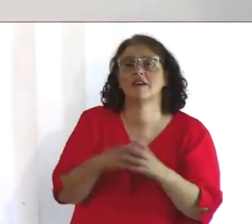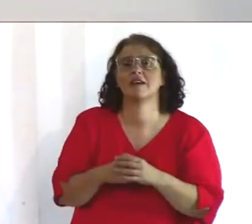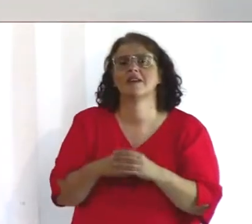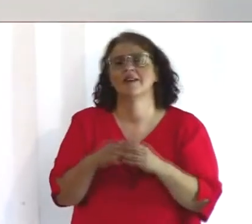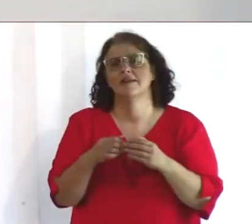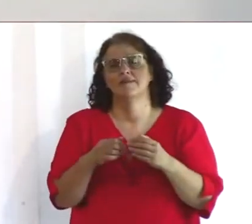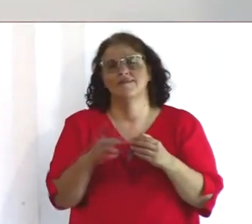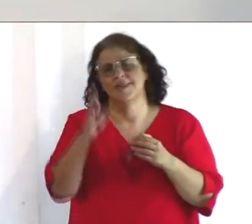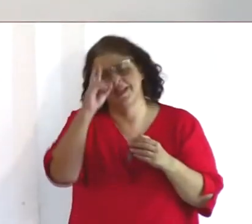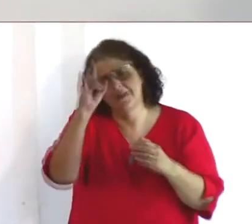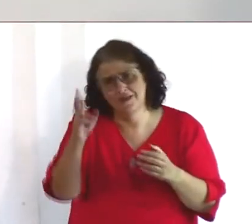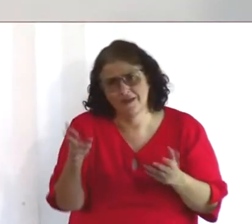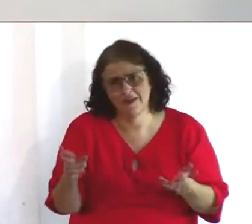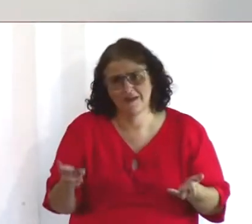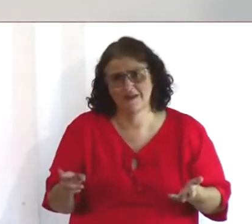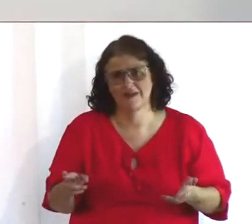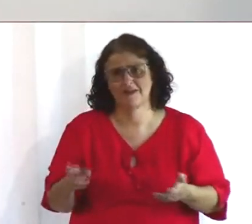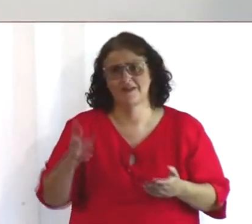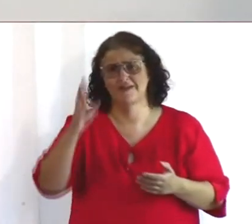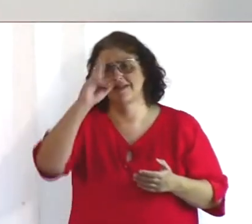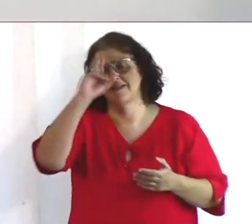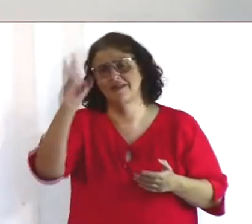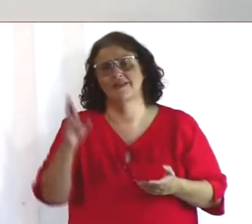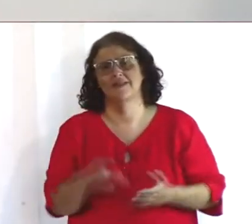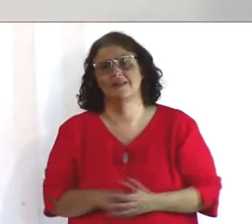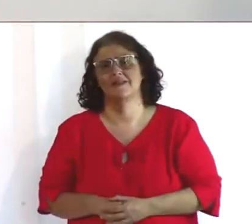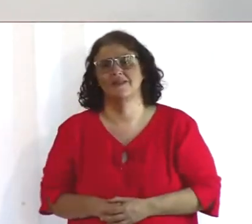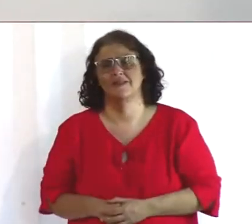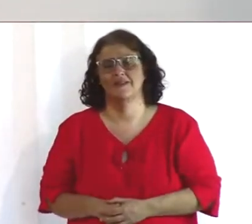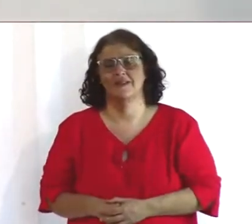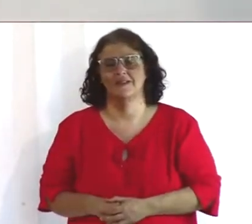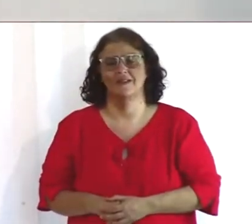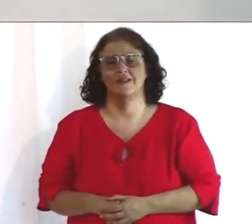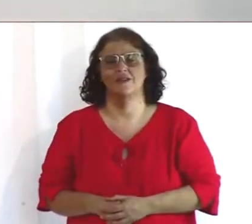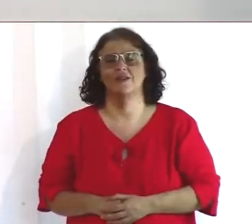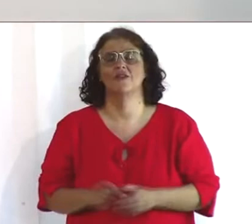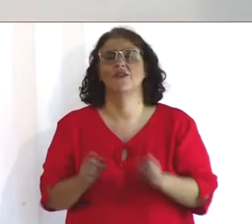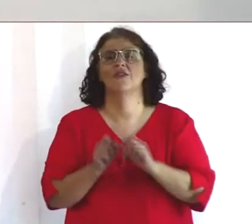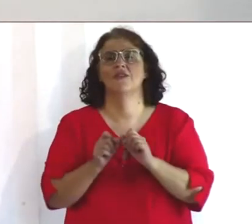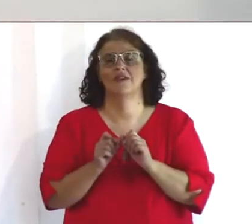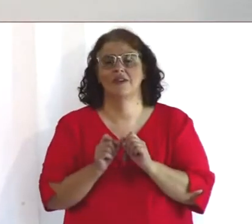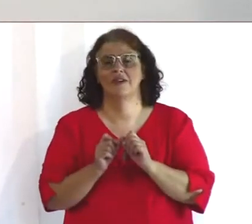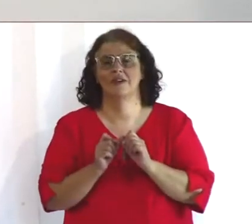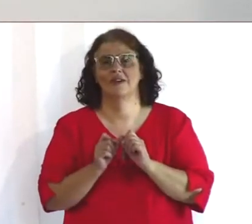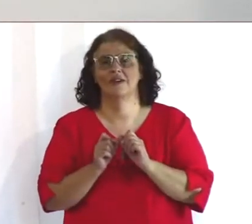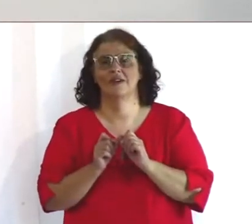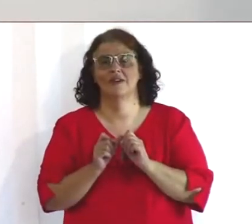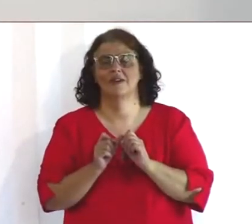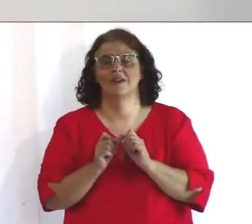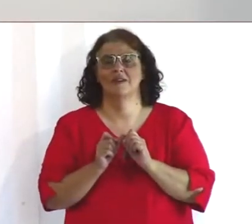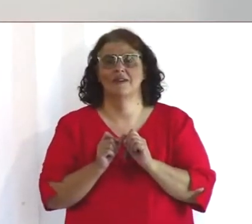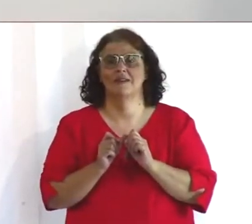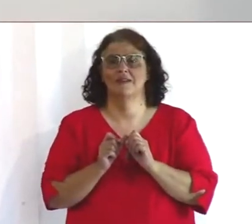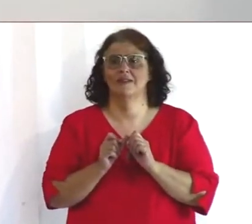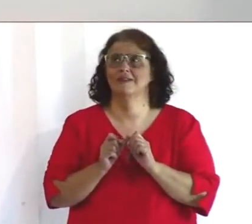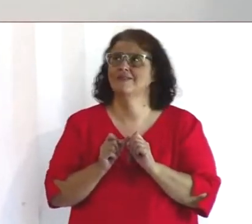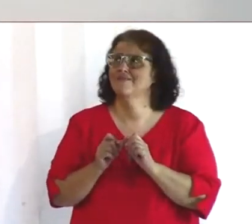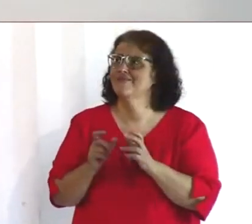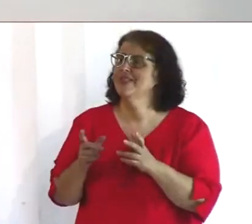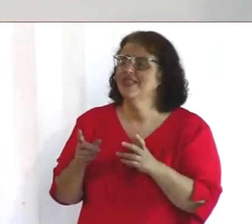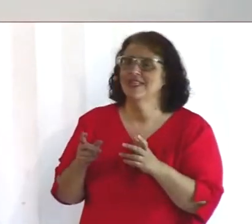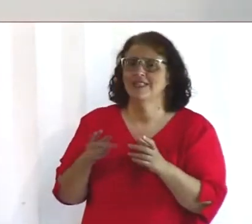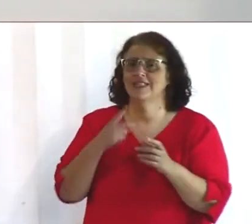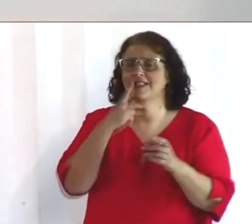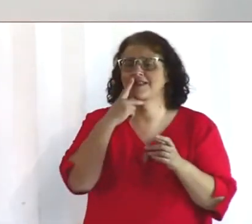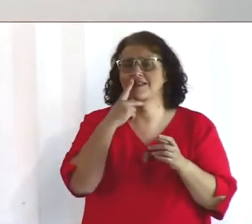parece que esse pastor está falando de coisas que eu faço. E se o que eu faço agrada a alguém que não é Deus,